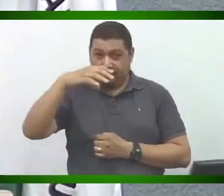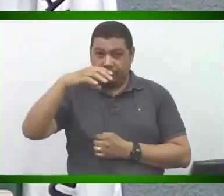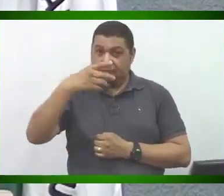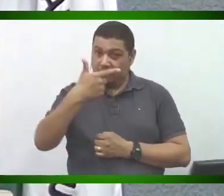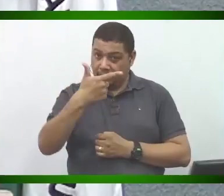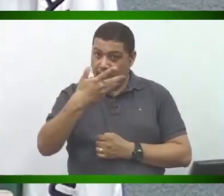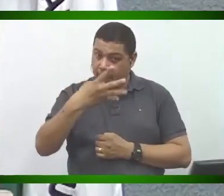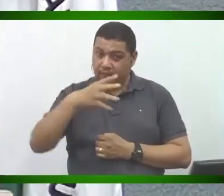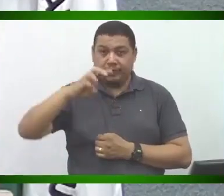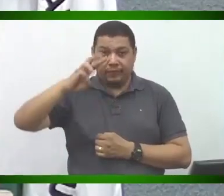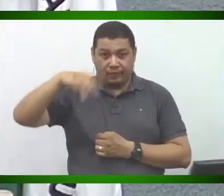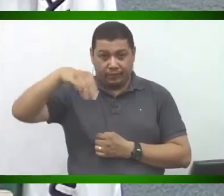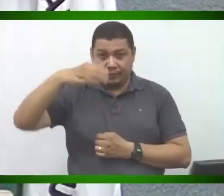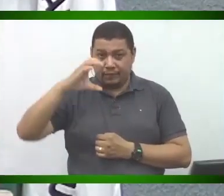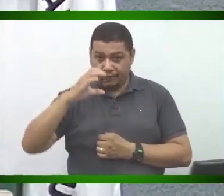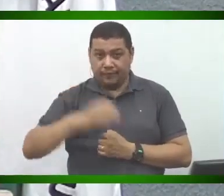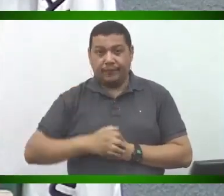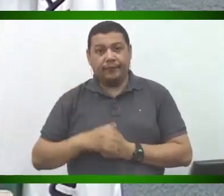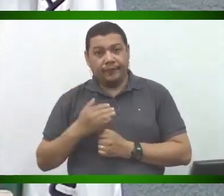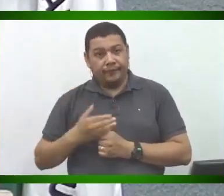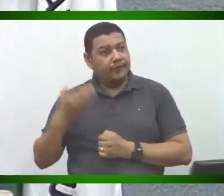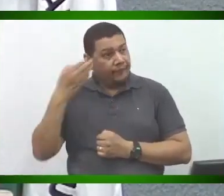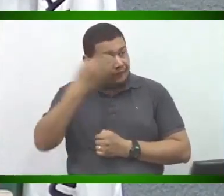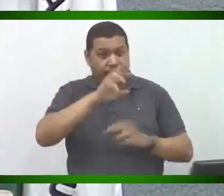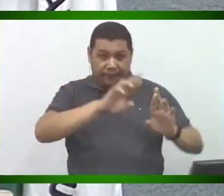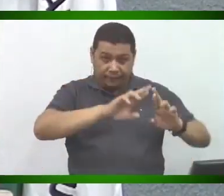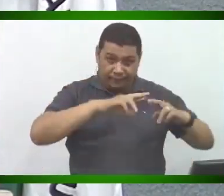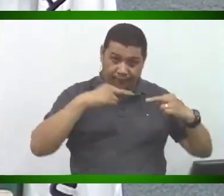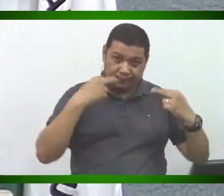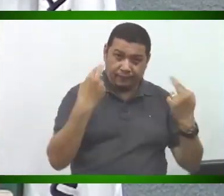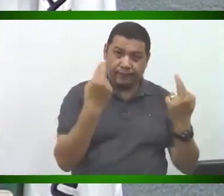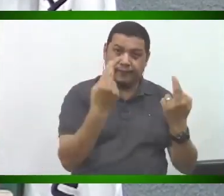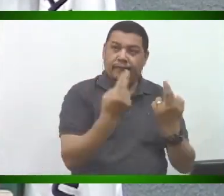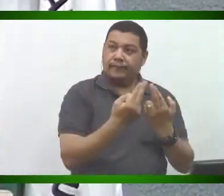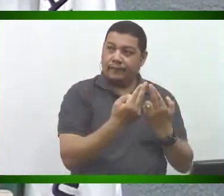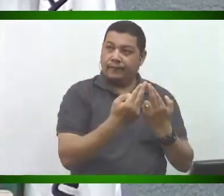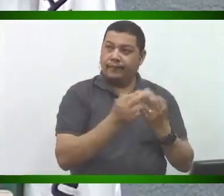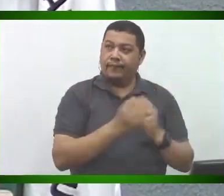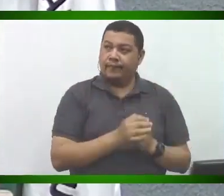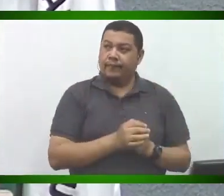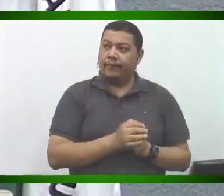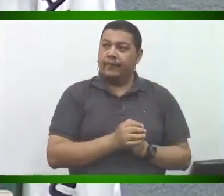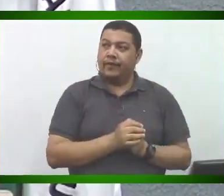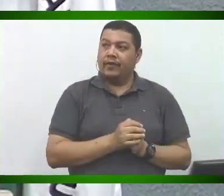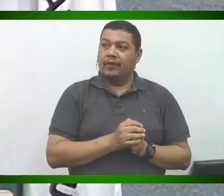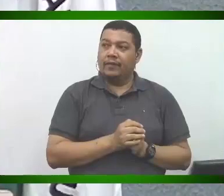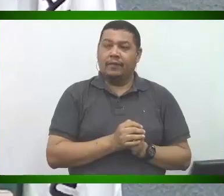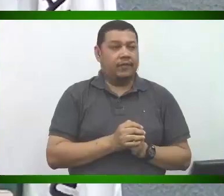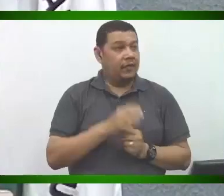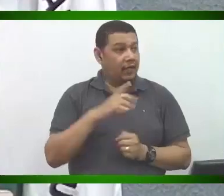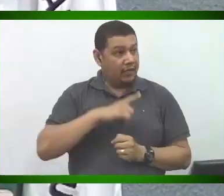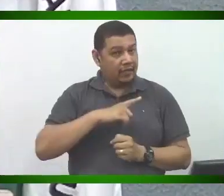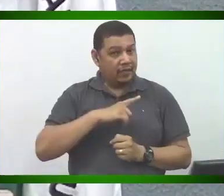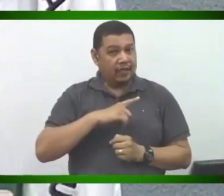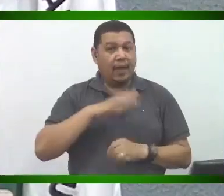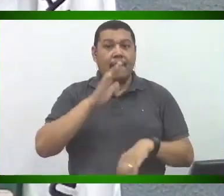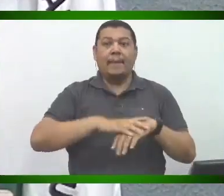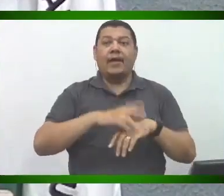março, em uma reunião provocada pela Frente Parlamentar de Vereadores, onde tinham mais de 50